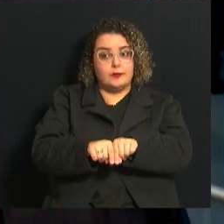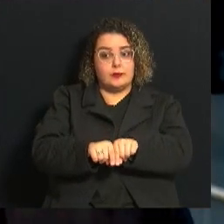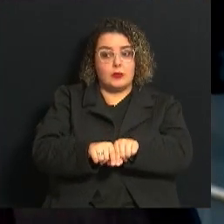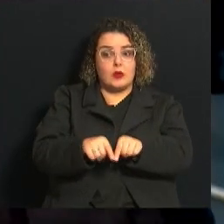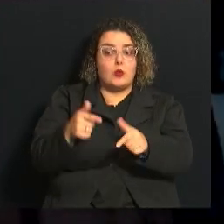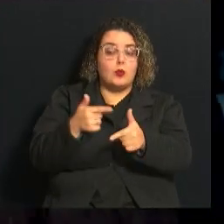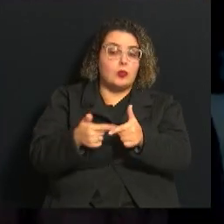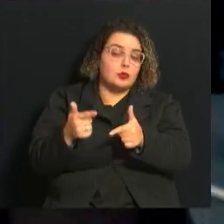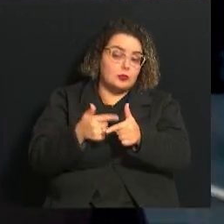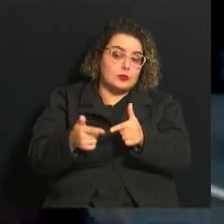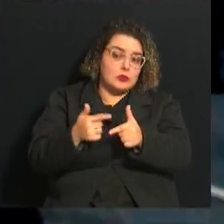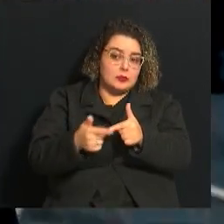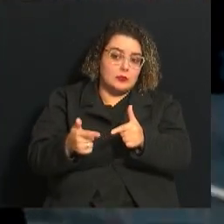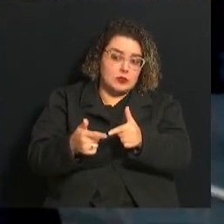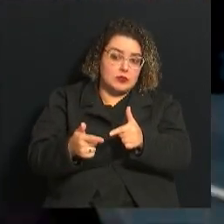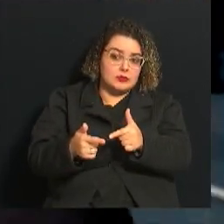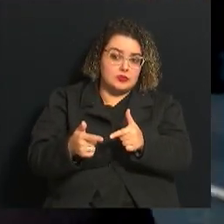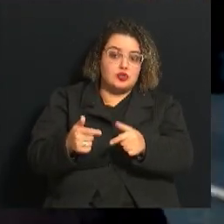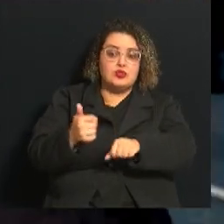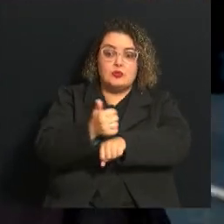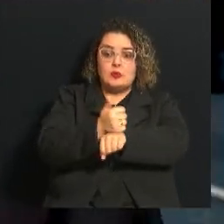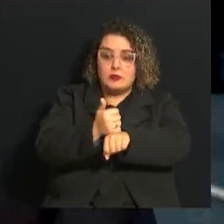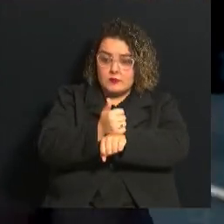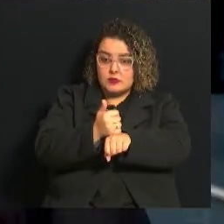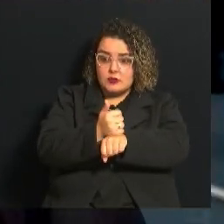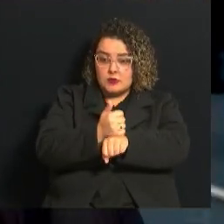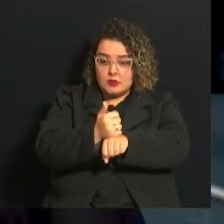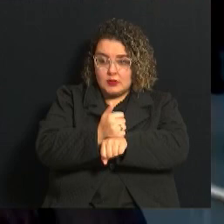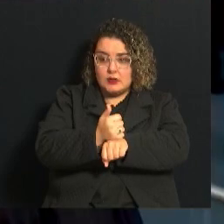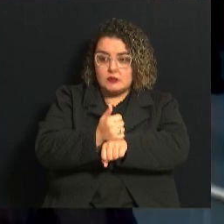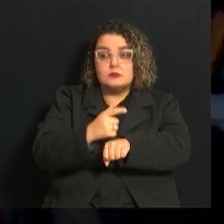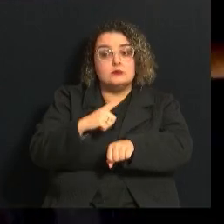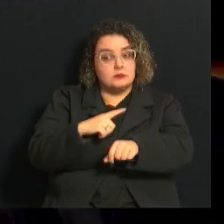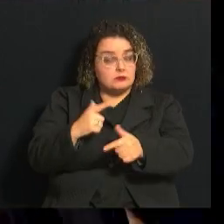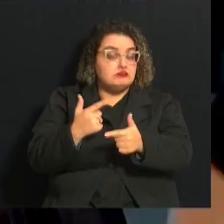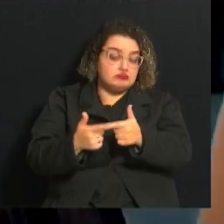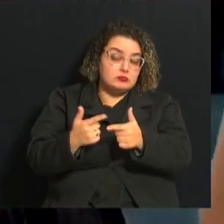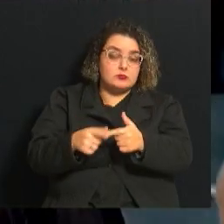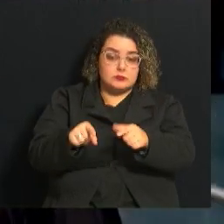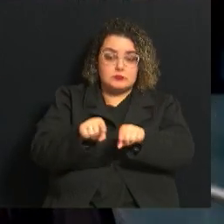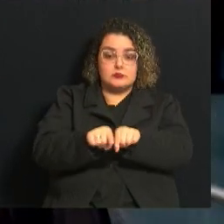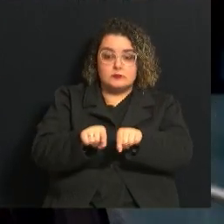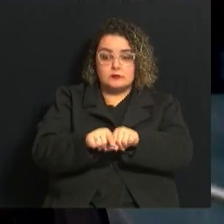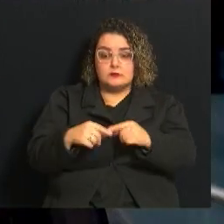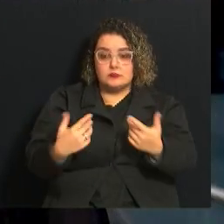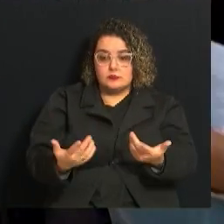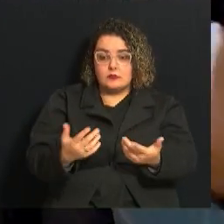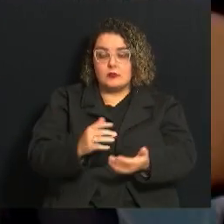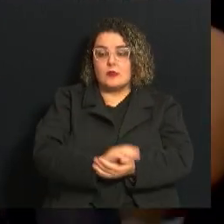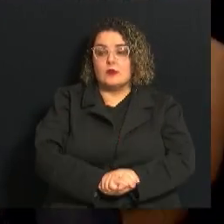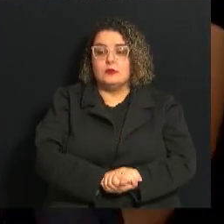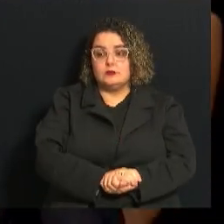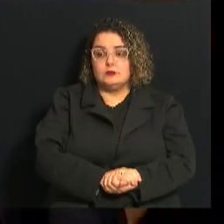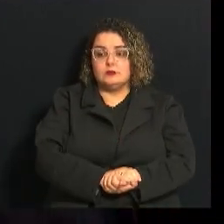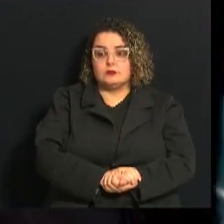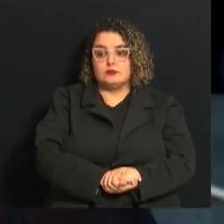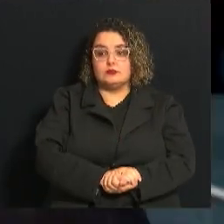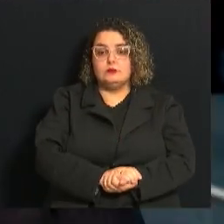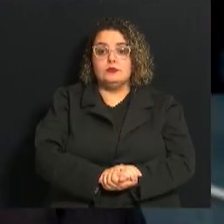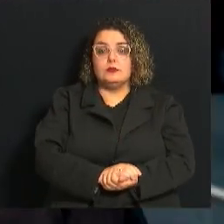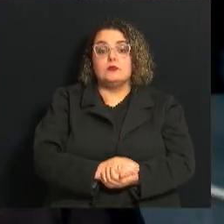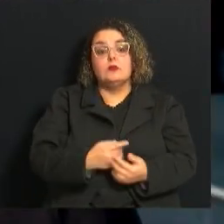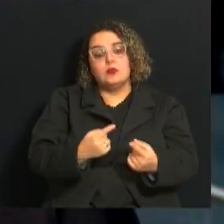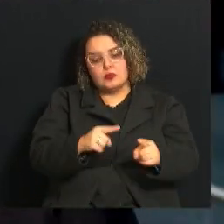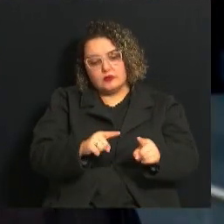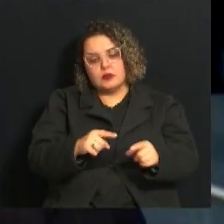de profissionais que acarreta esse problema também então ou deve ser profissionais provocada pelo convide